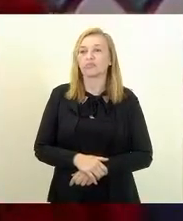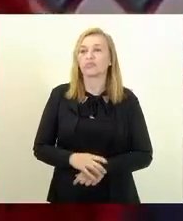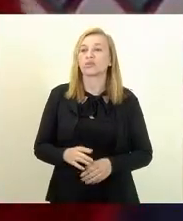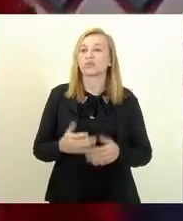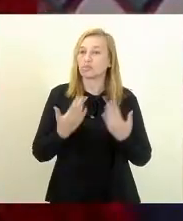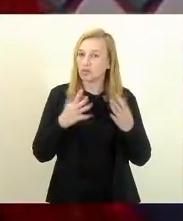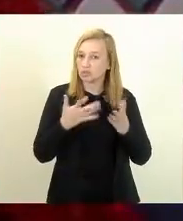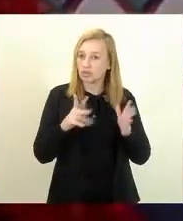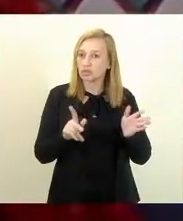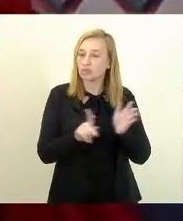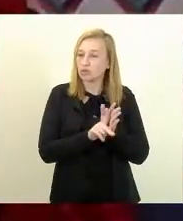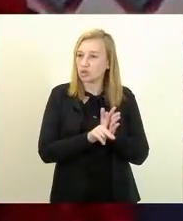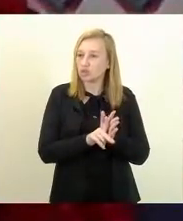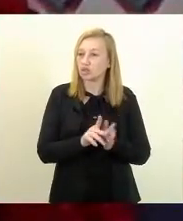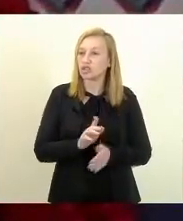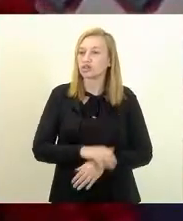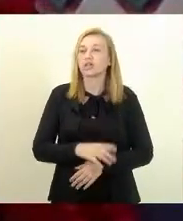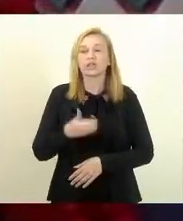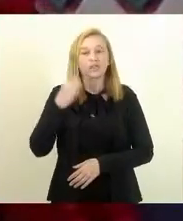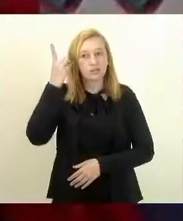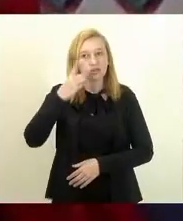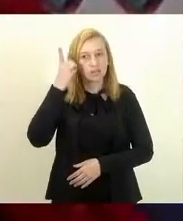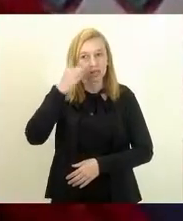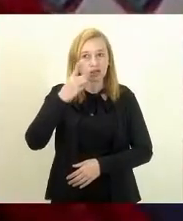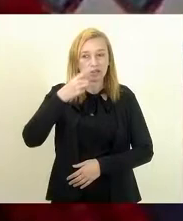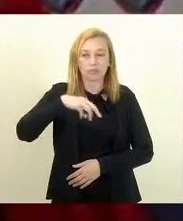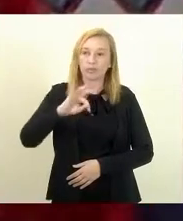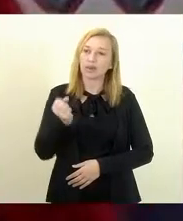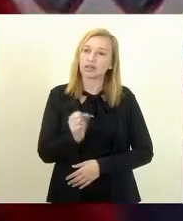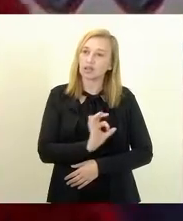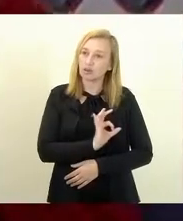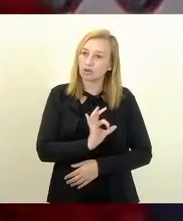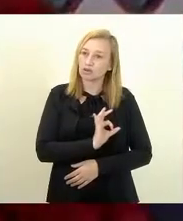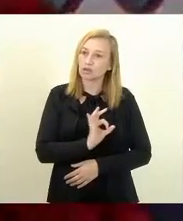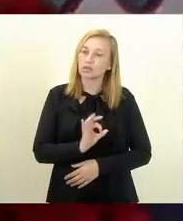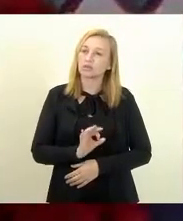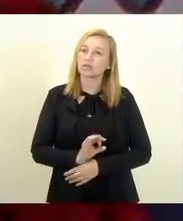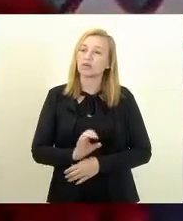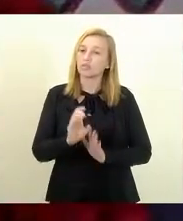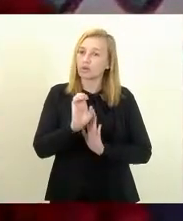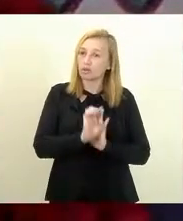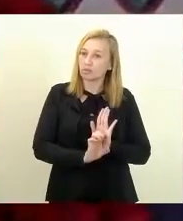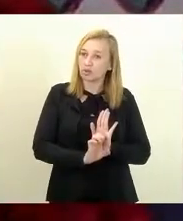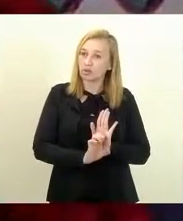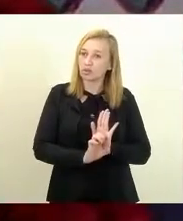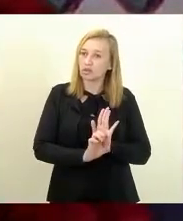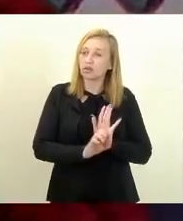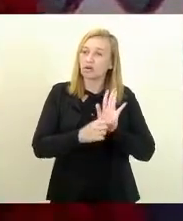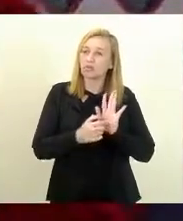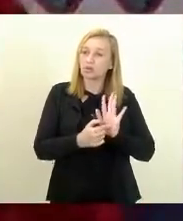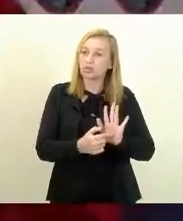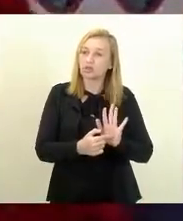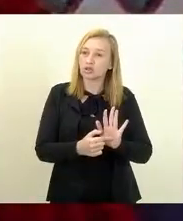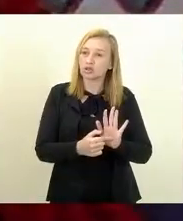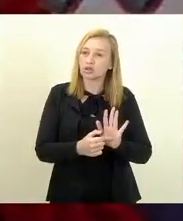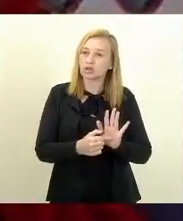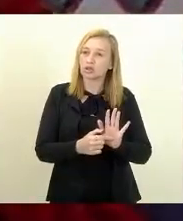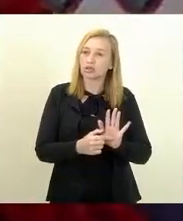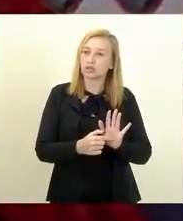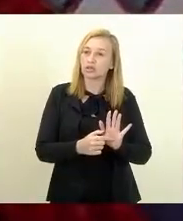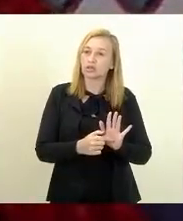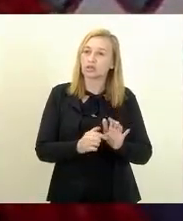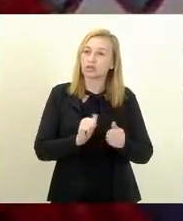projeto, dessa proposição feita pela deputada Marta Rocha, apresento uma emenda visando adequá-la à legislação